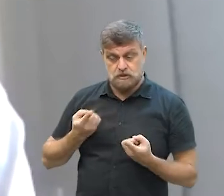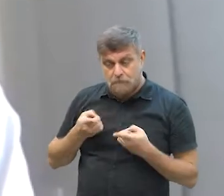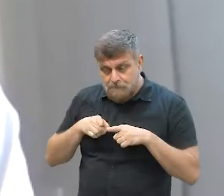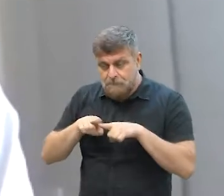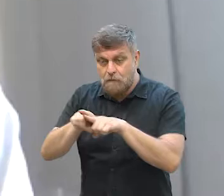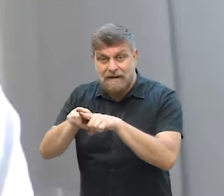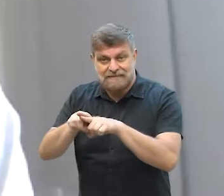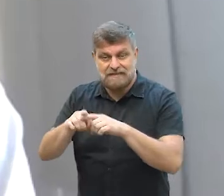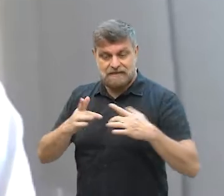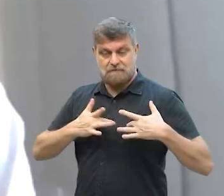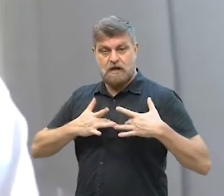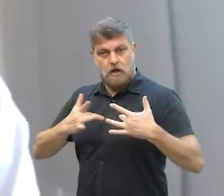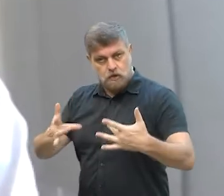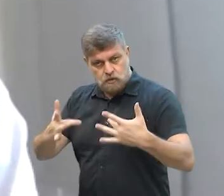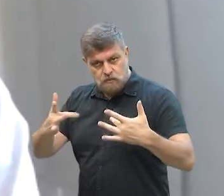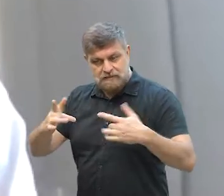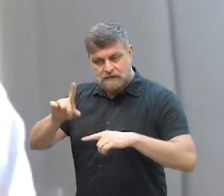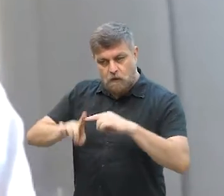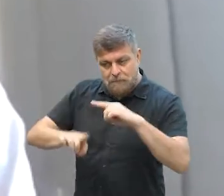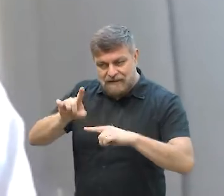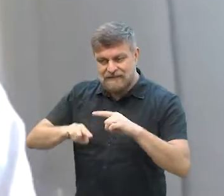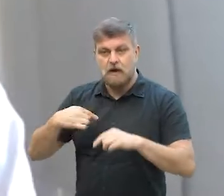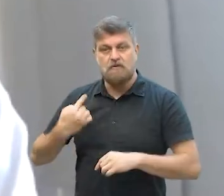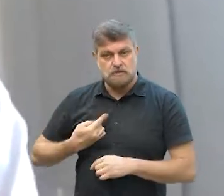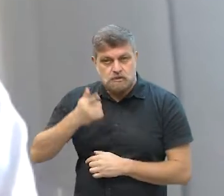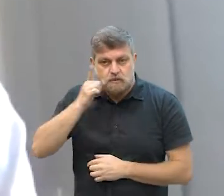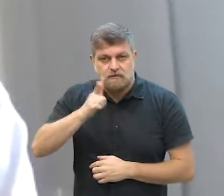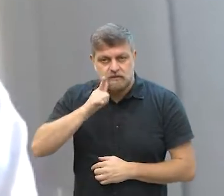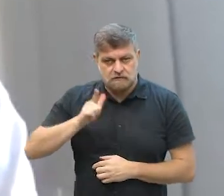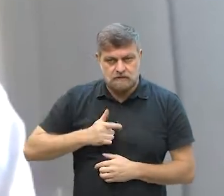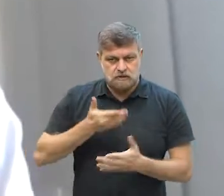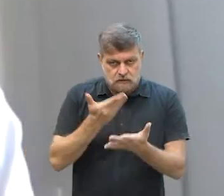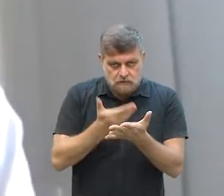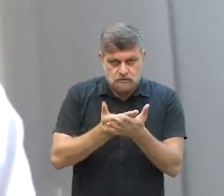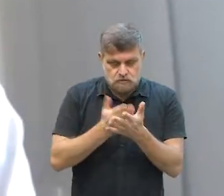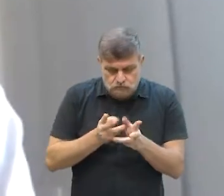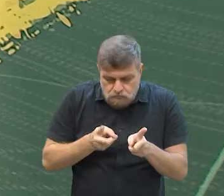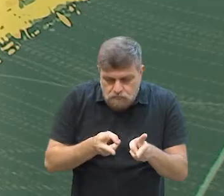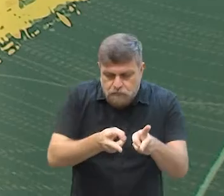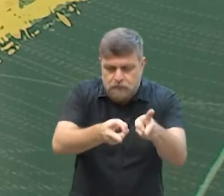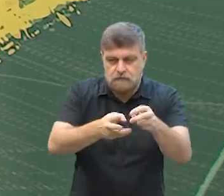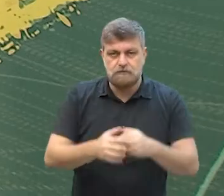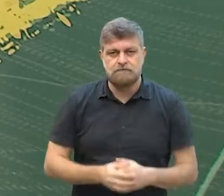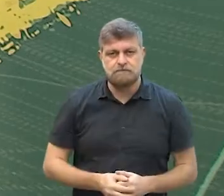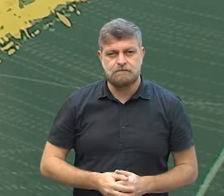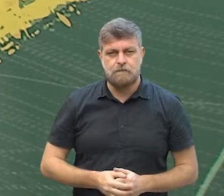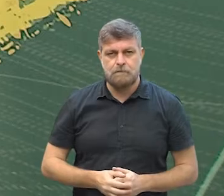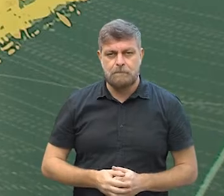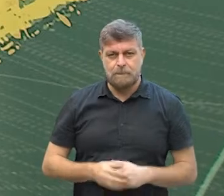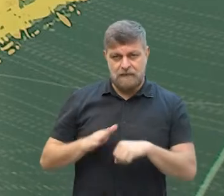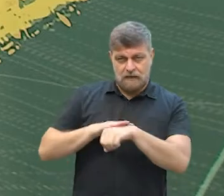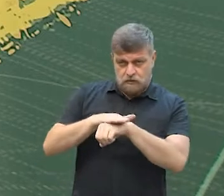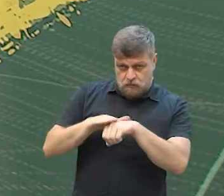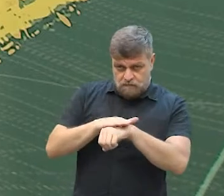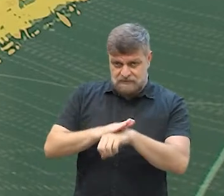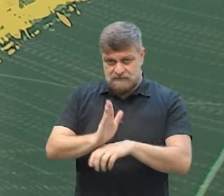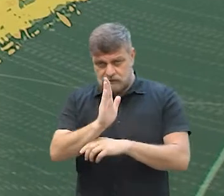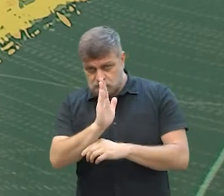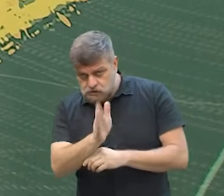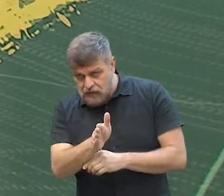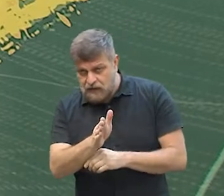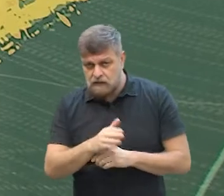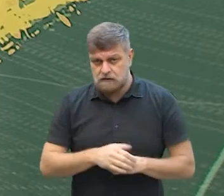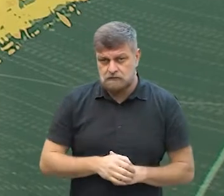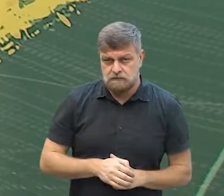FBC. Então, tem alguns detalhes, mas com certeza a gente seguiria no estudo, sim. E vocês já estão conversando com alguém nesse sentido?